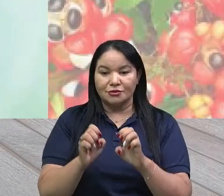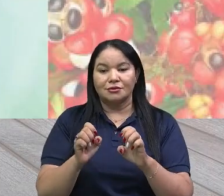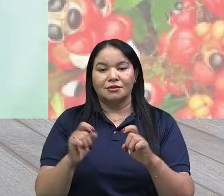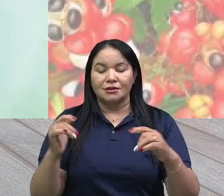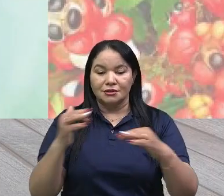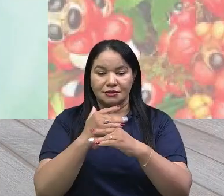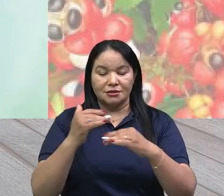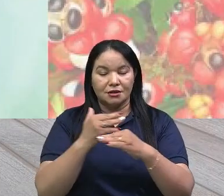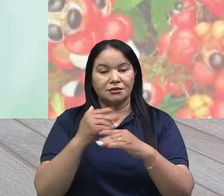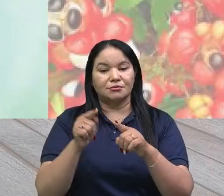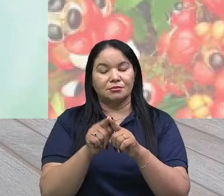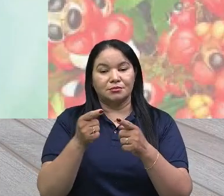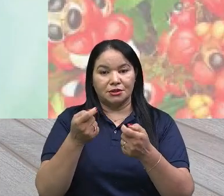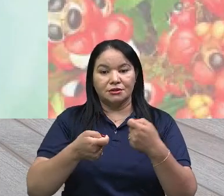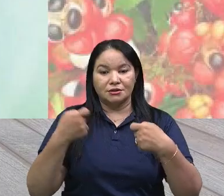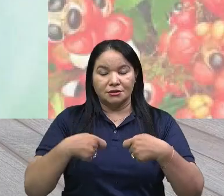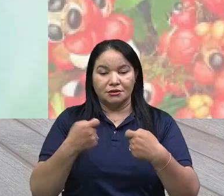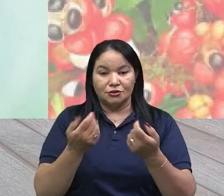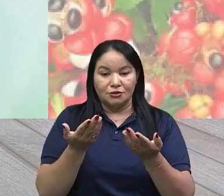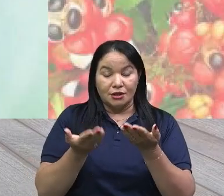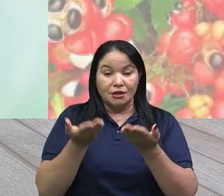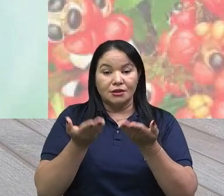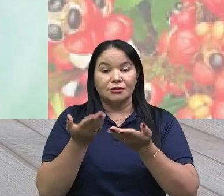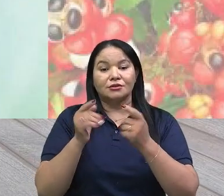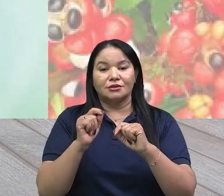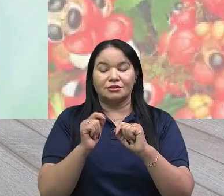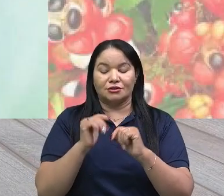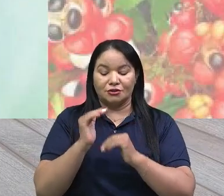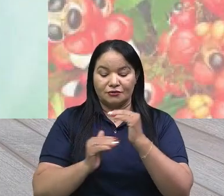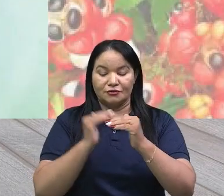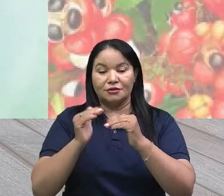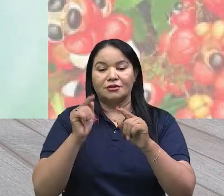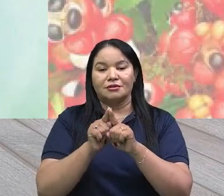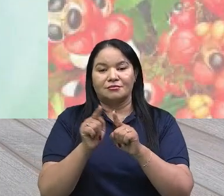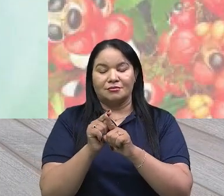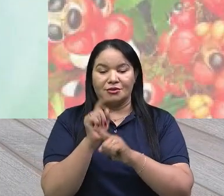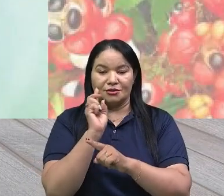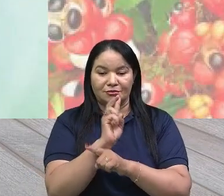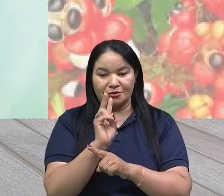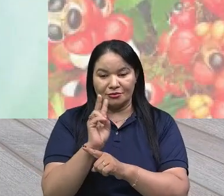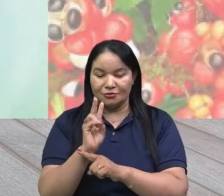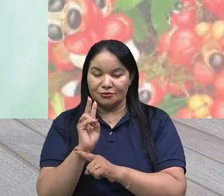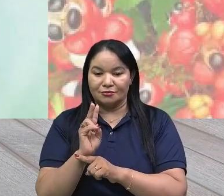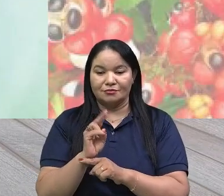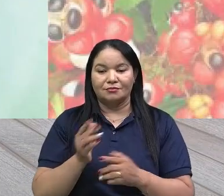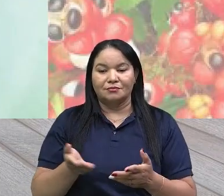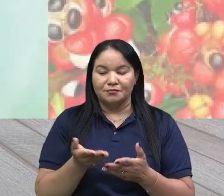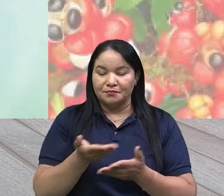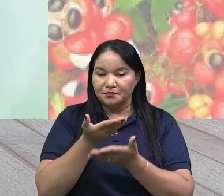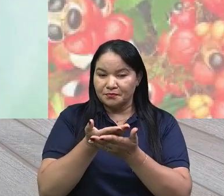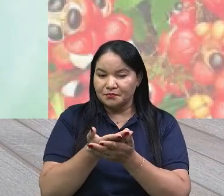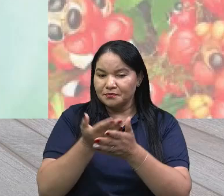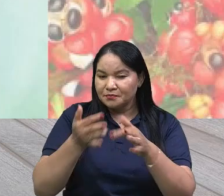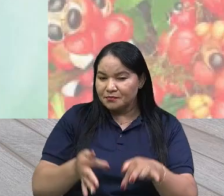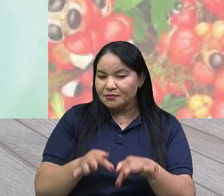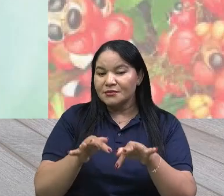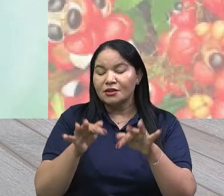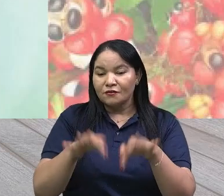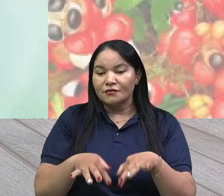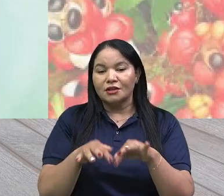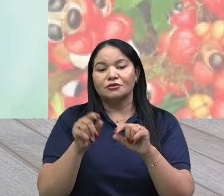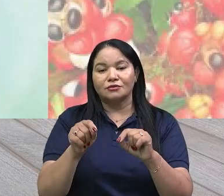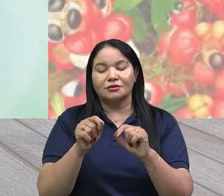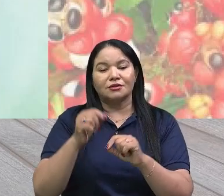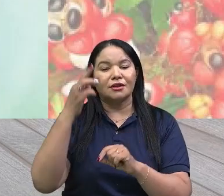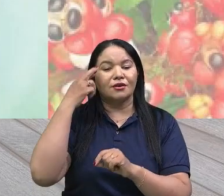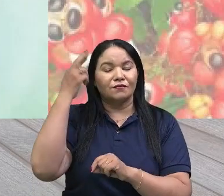que precisam equilibrar o desenvolvimento com a preservação, né? Exatamente. Então, a gente fecha a nossa aula aqui trazendo essa reflexão